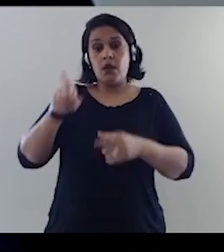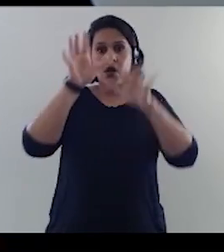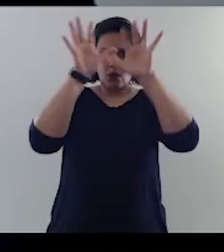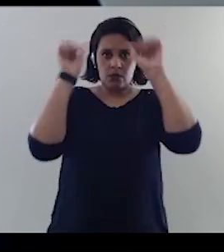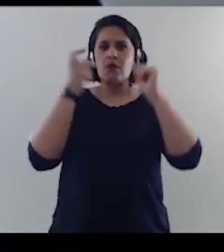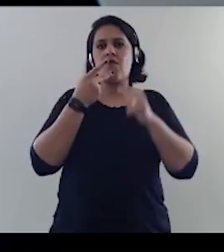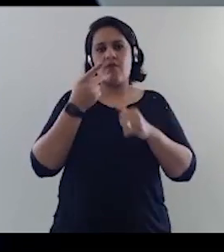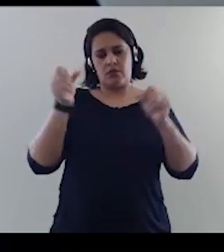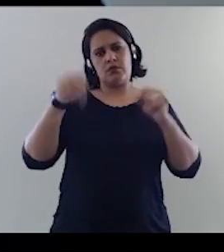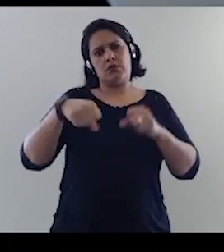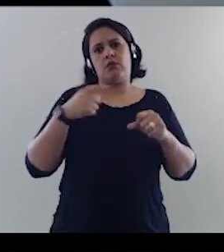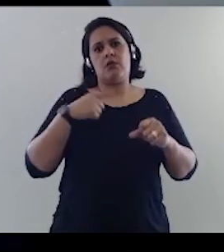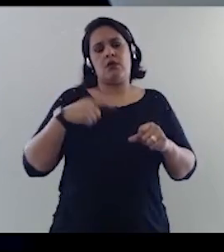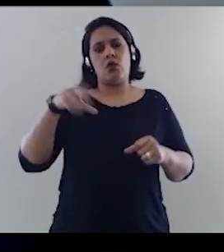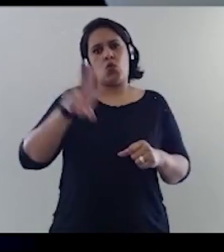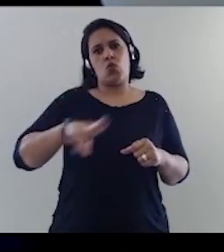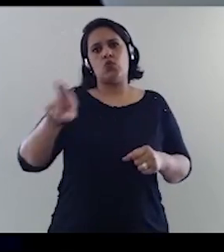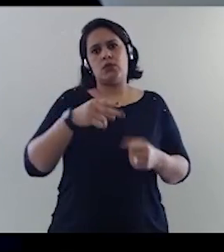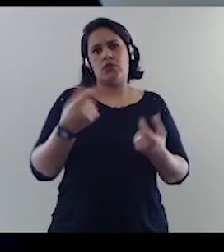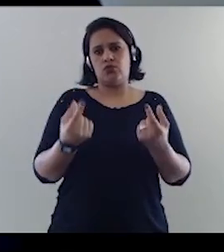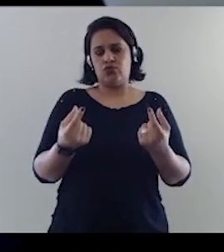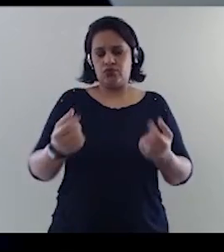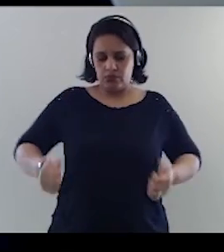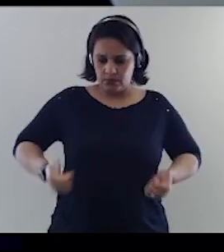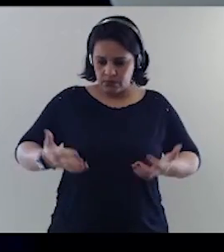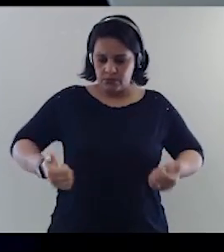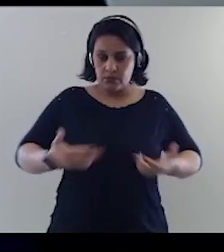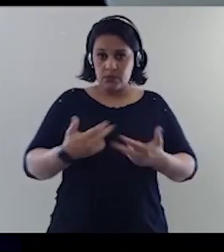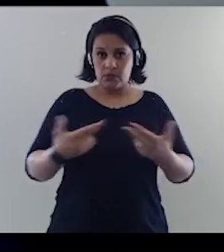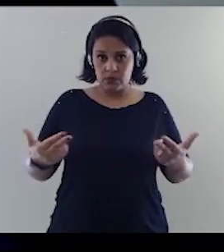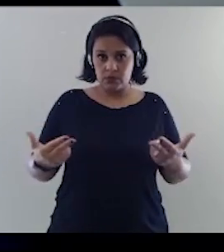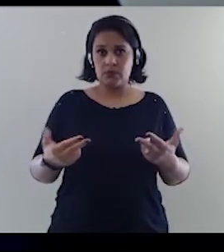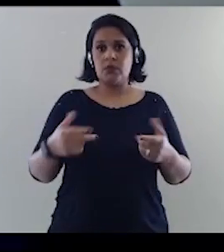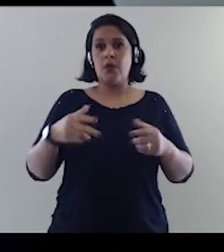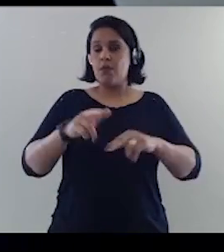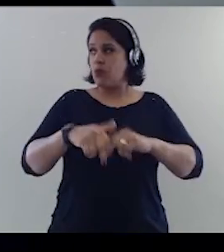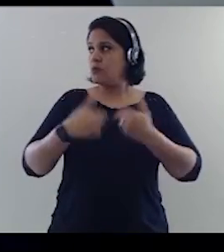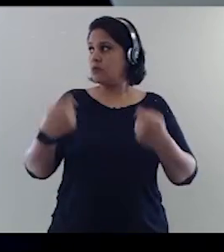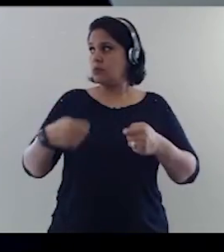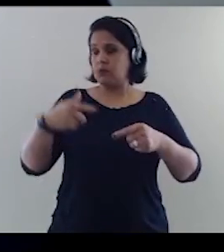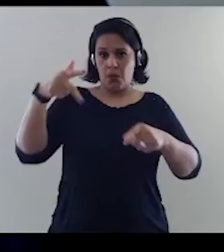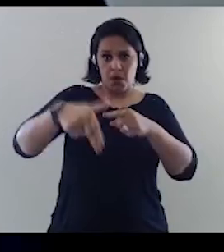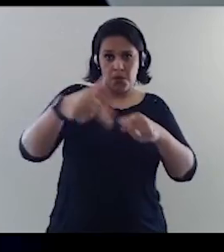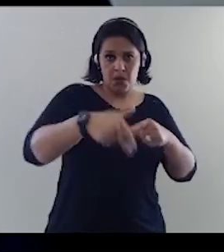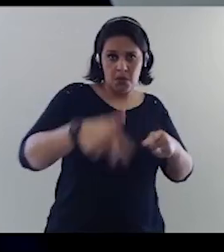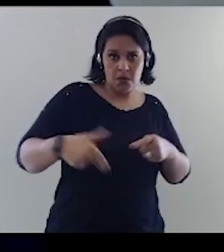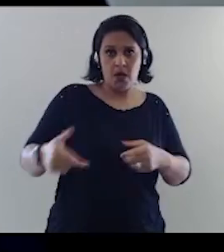financeira, precisamente estas restrições mais severas a direitos fundamentais.